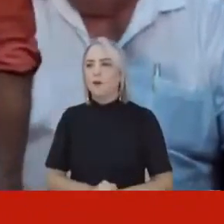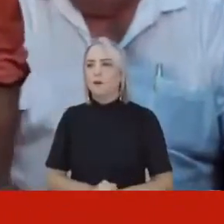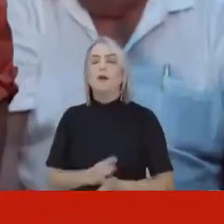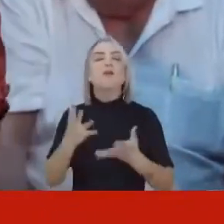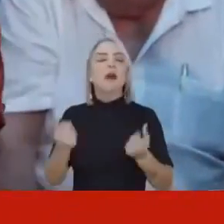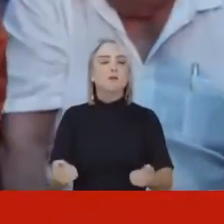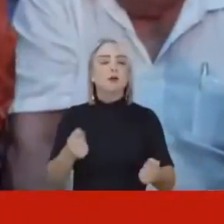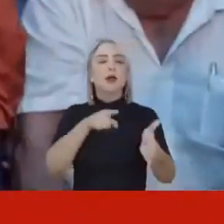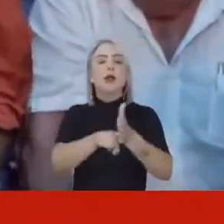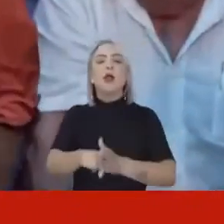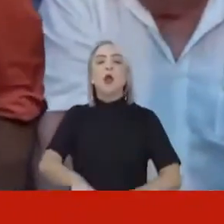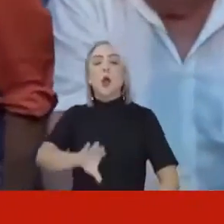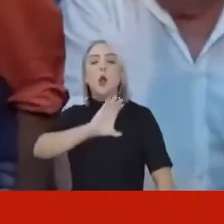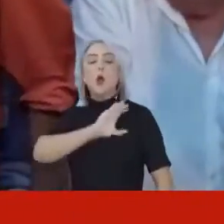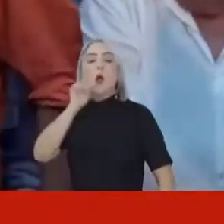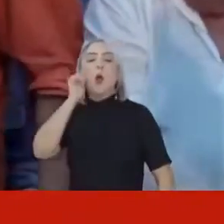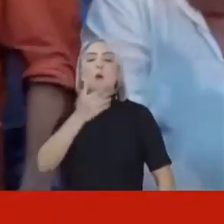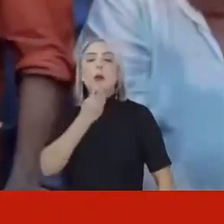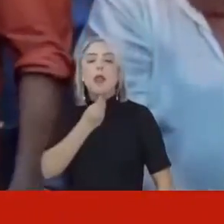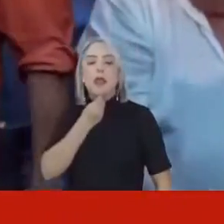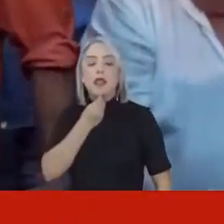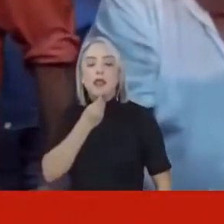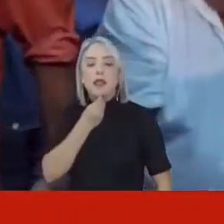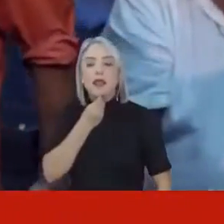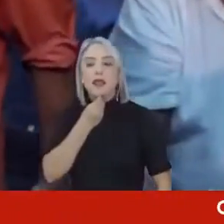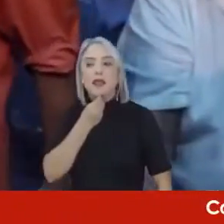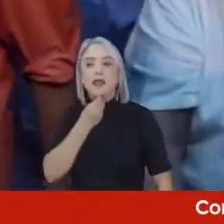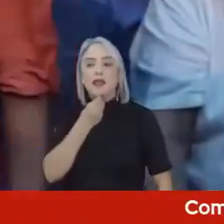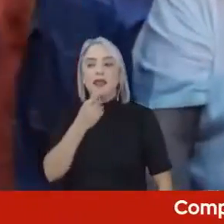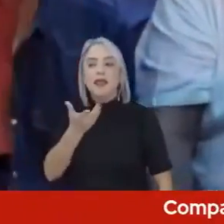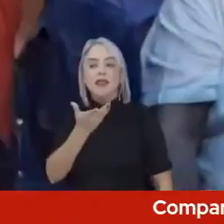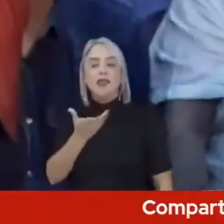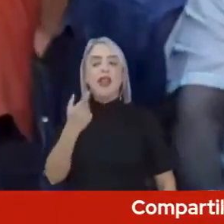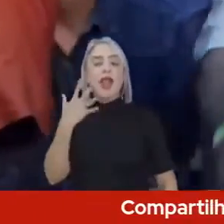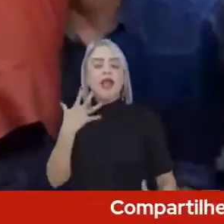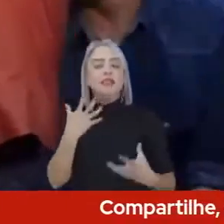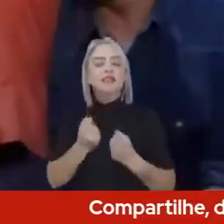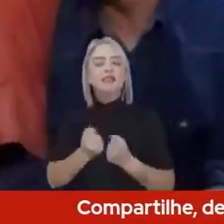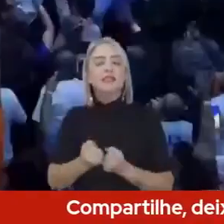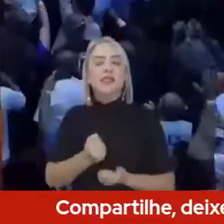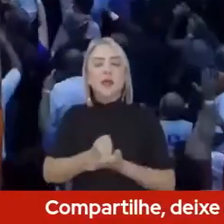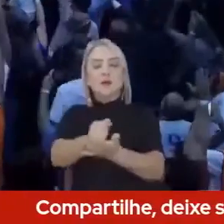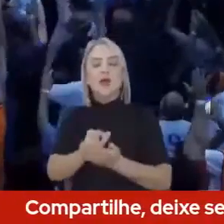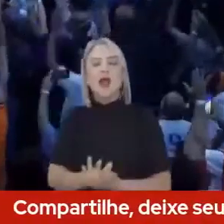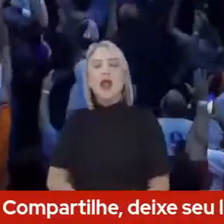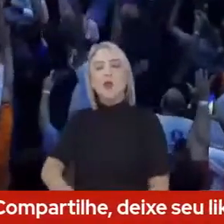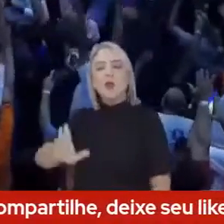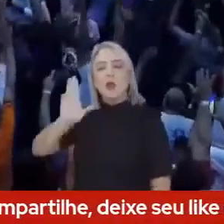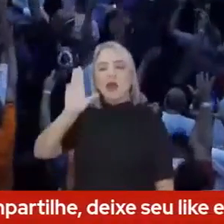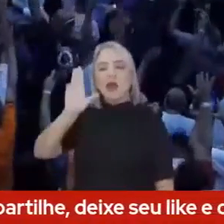Os companheiros e companheiras que concordem em apoiar o presidente Lula, levanta o braço, por favor.